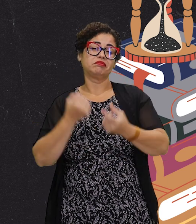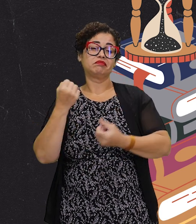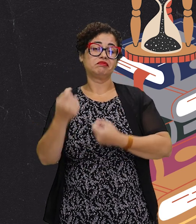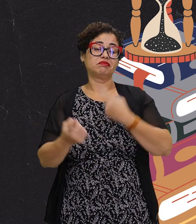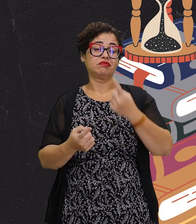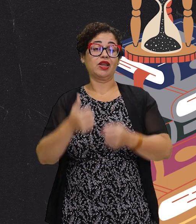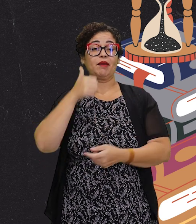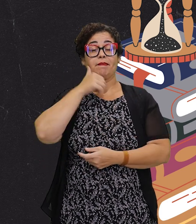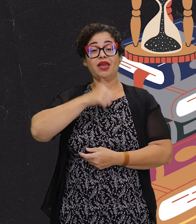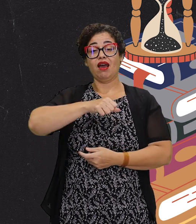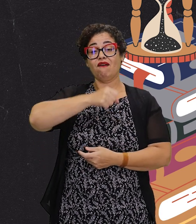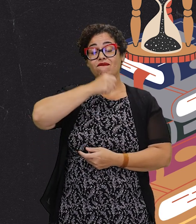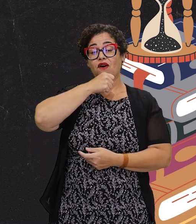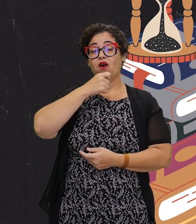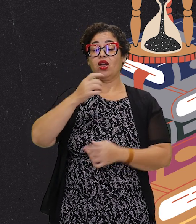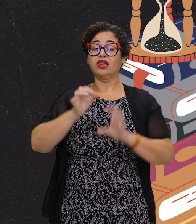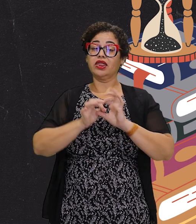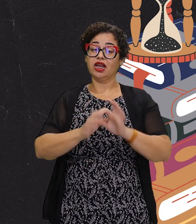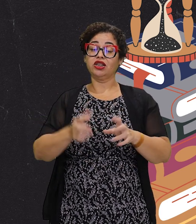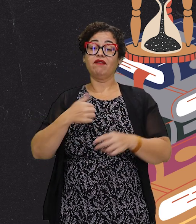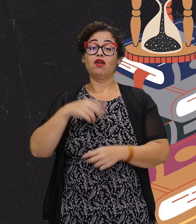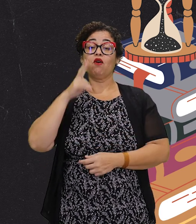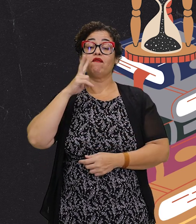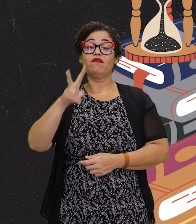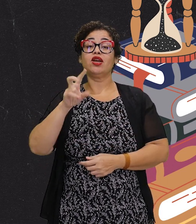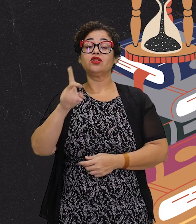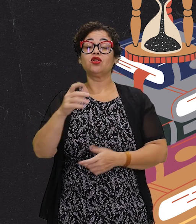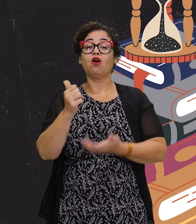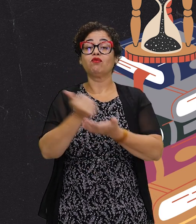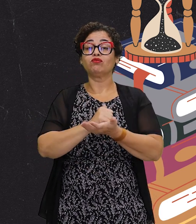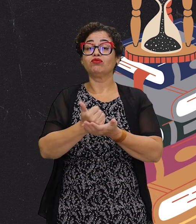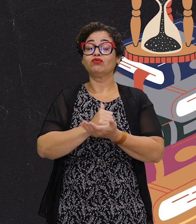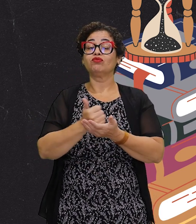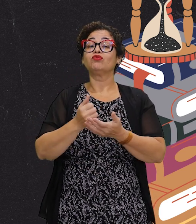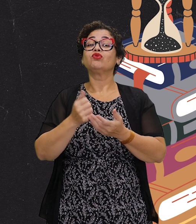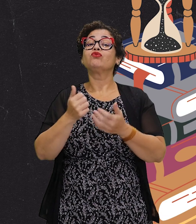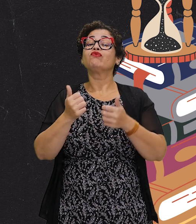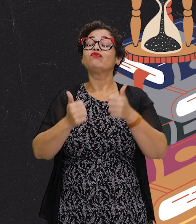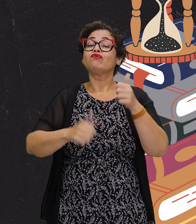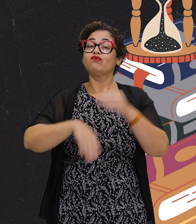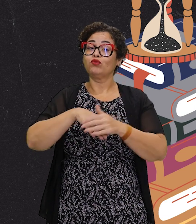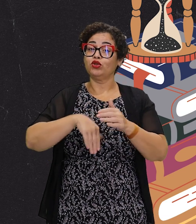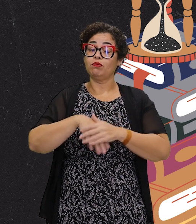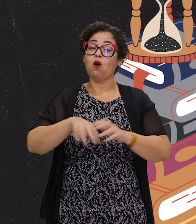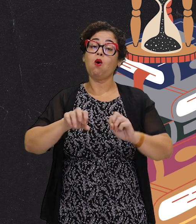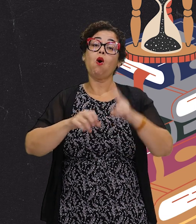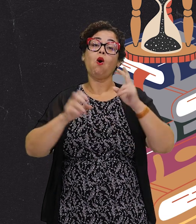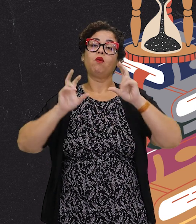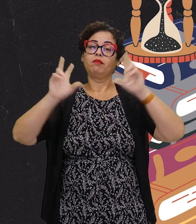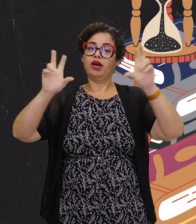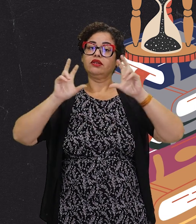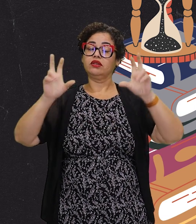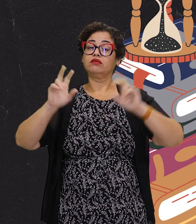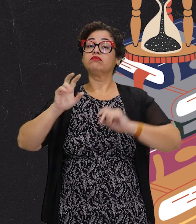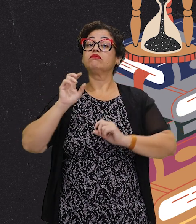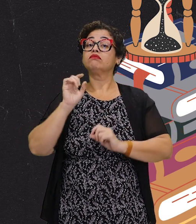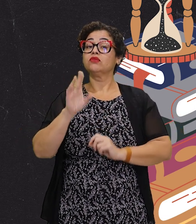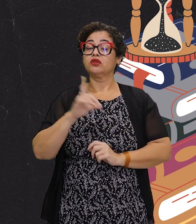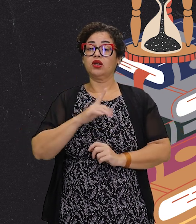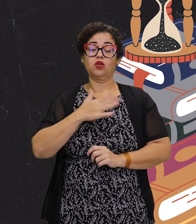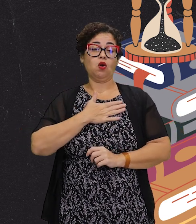ou outra. Minha avó me deixava ver jogos de futebol ou basquete, mas